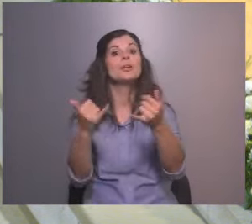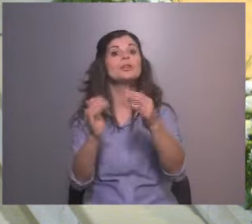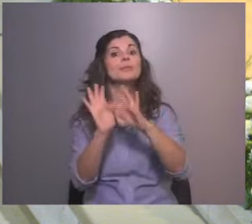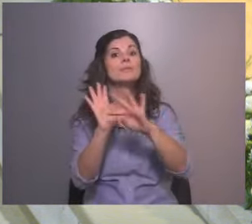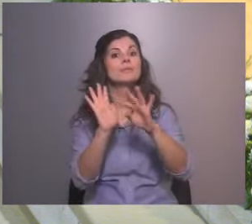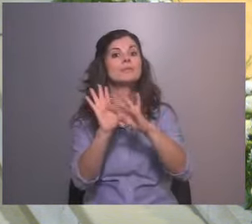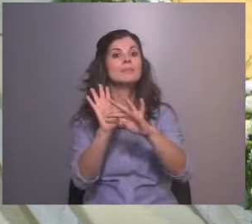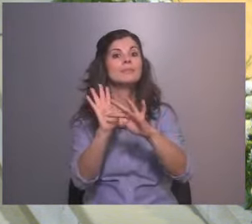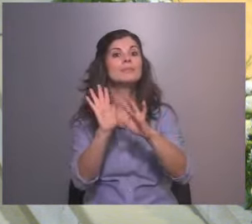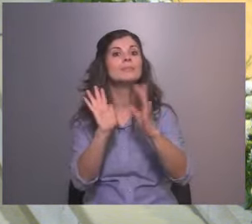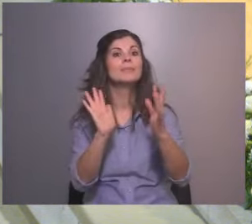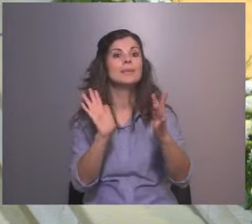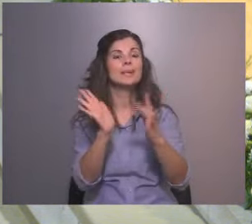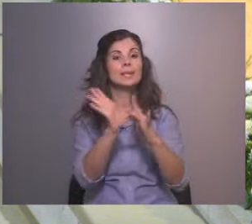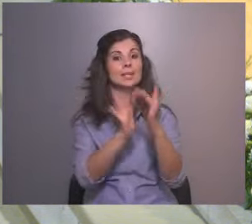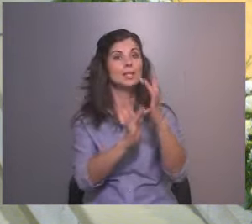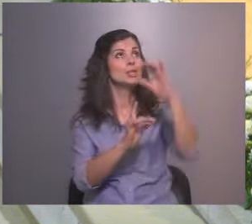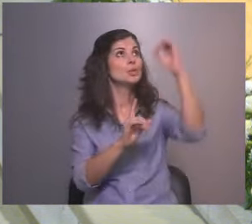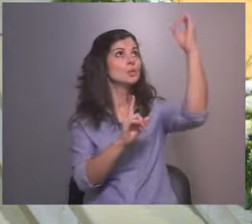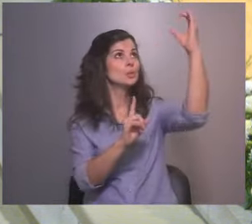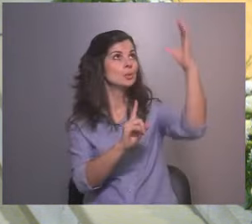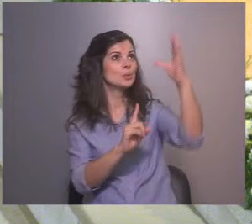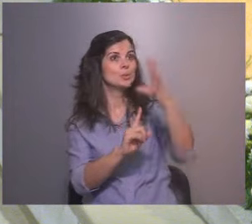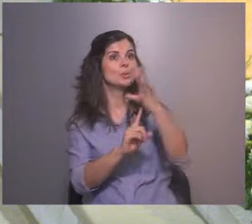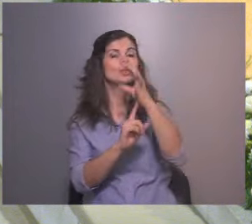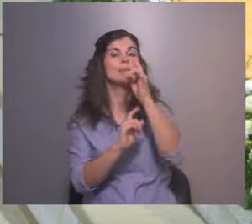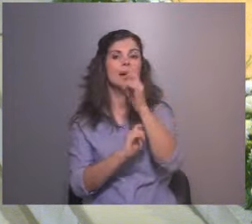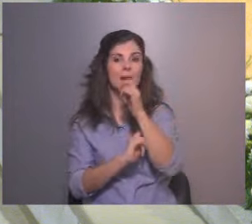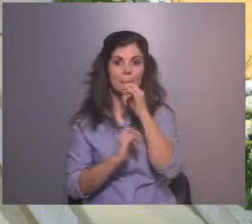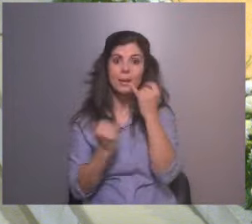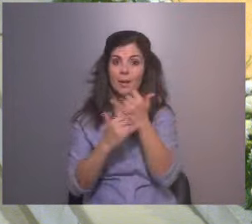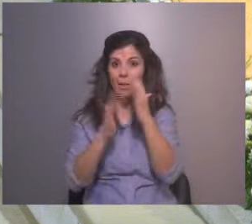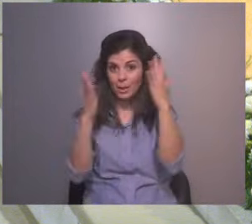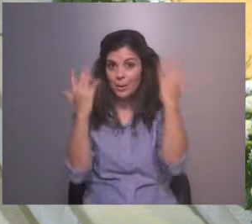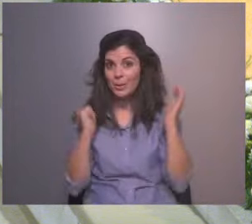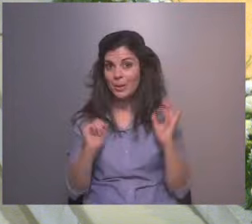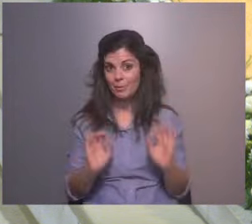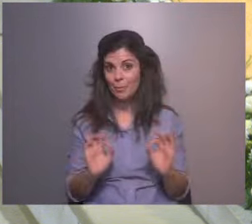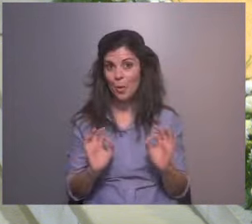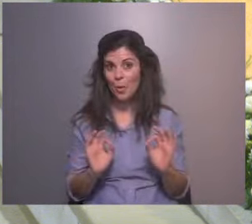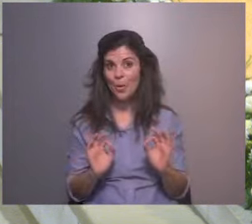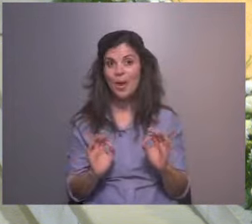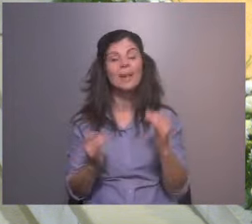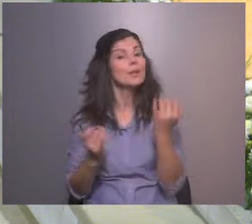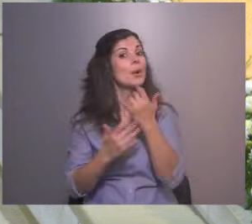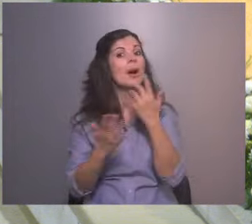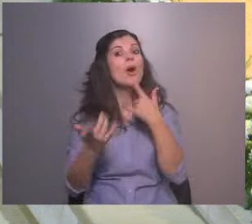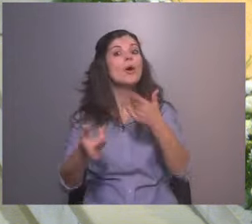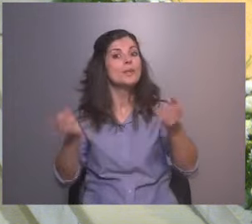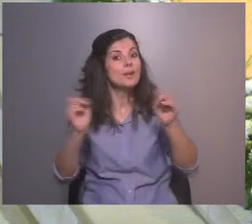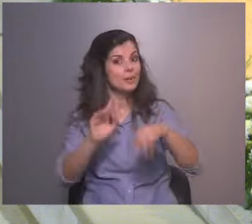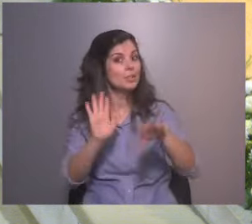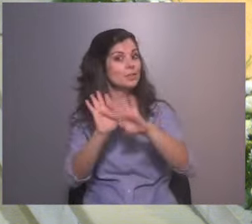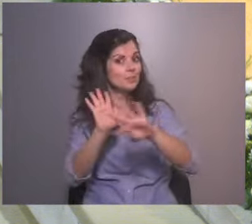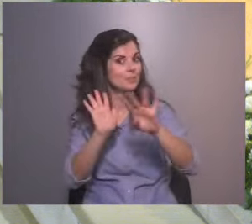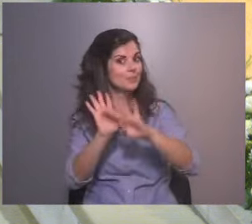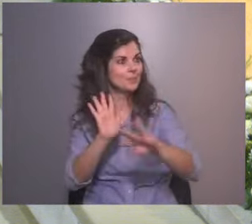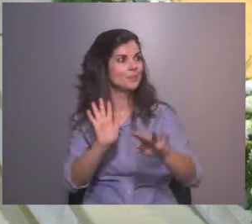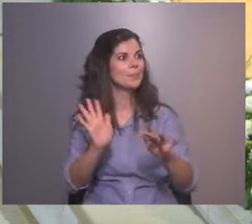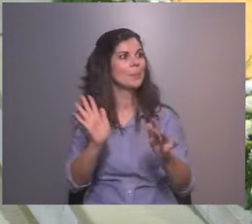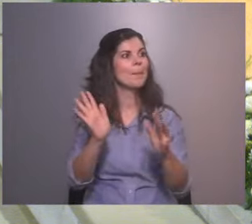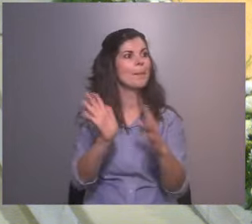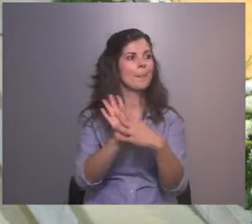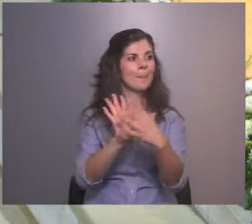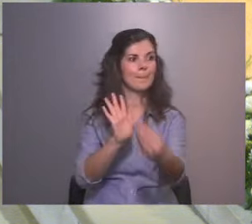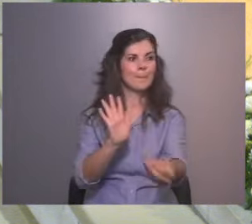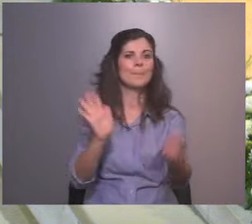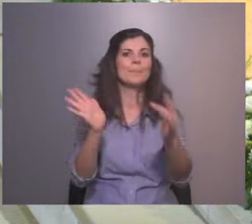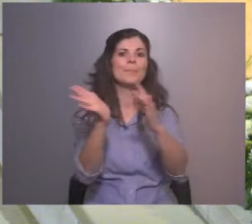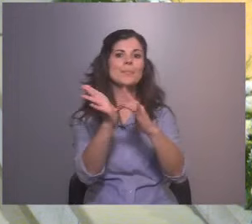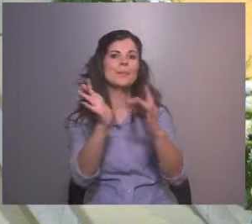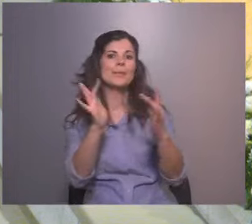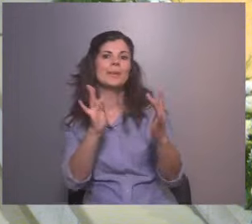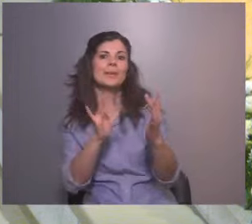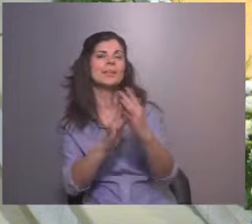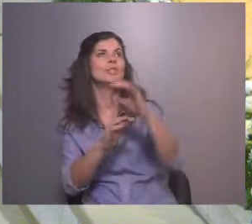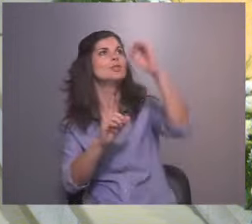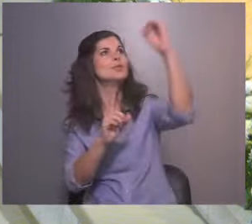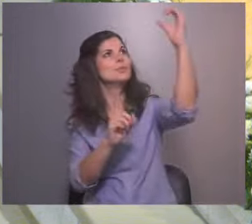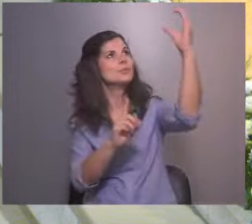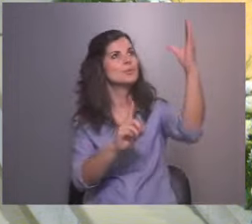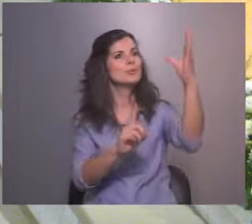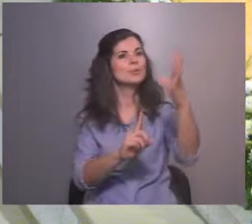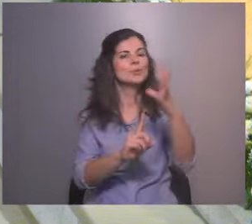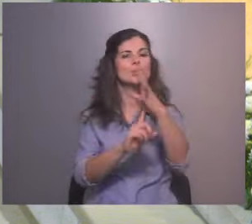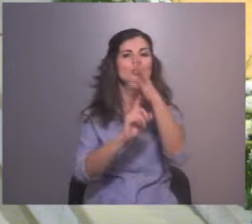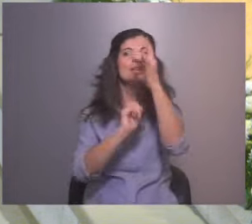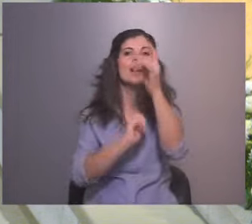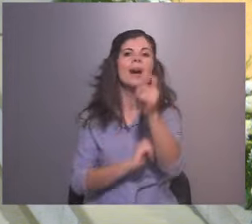Pedimos a Cristo que venha ao nosso encontro. Vem, ó luz do mundo, eis a tua Igreja com